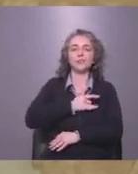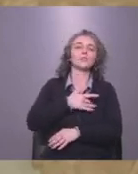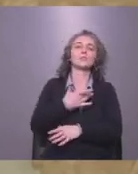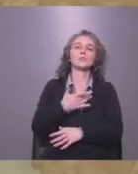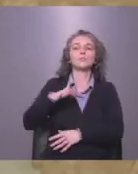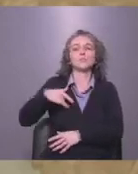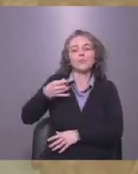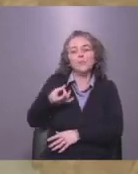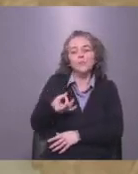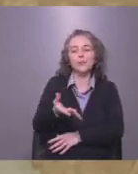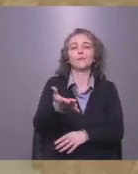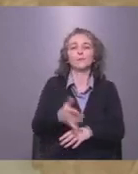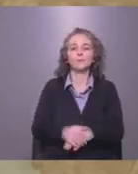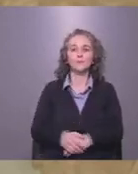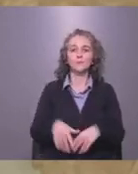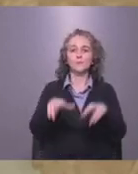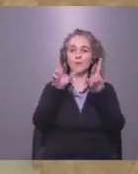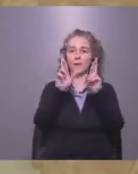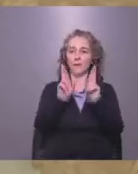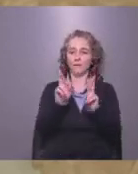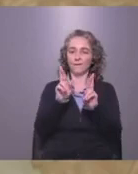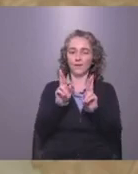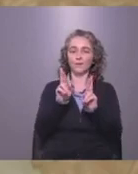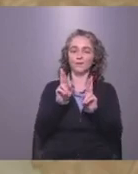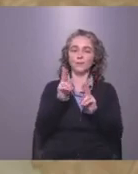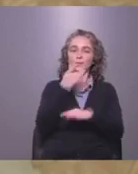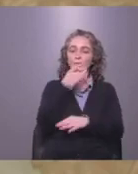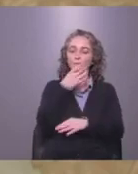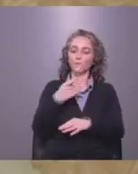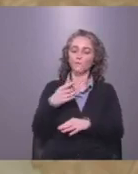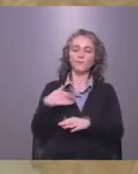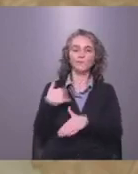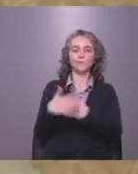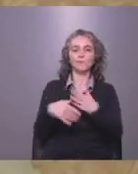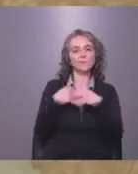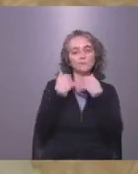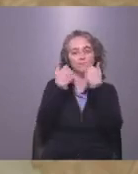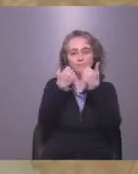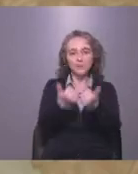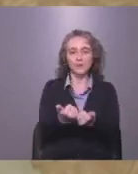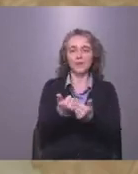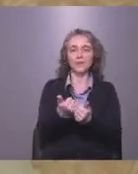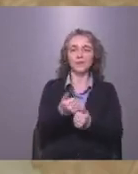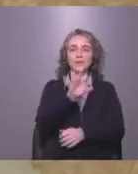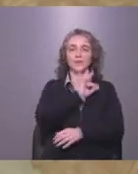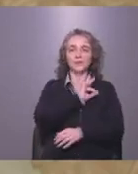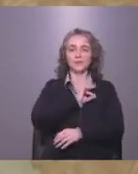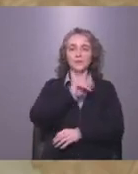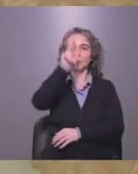a continuação de um Santo Natal e invoco sobre vós a bênção do Senhor.